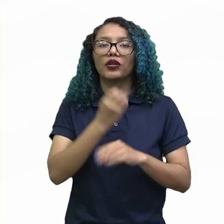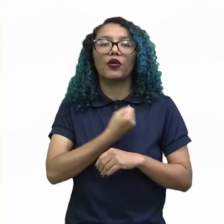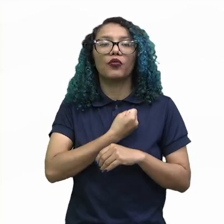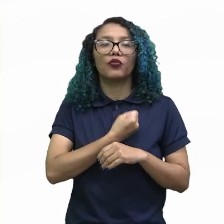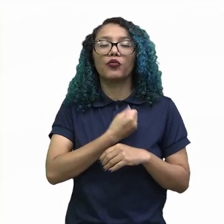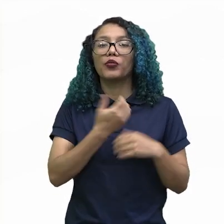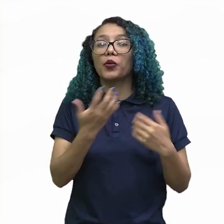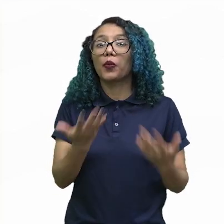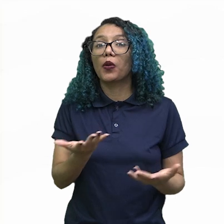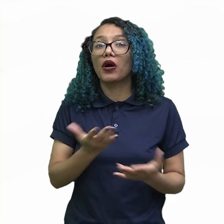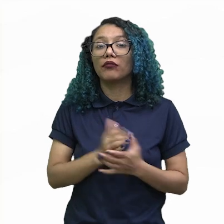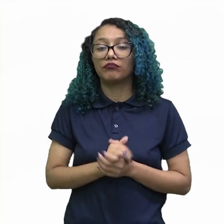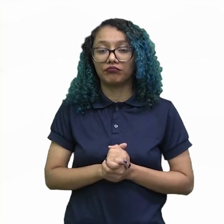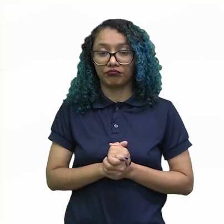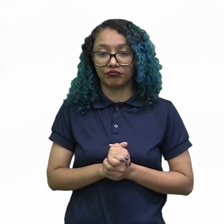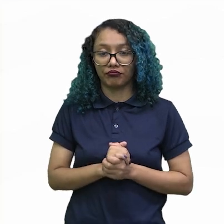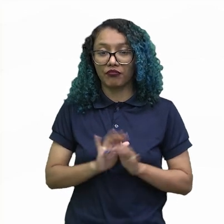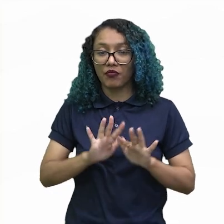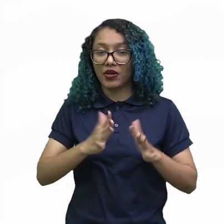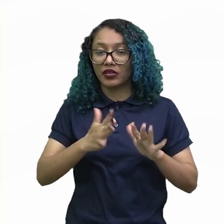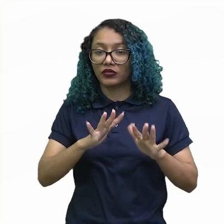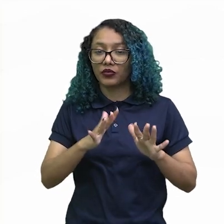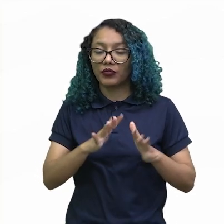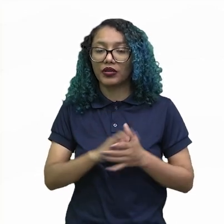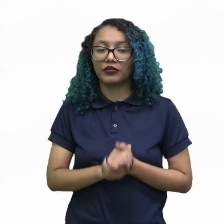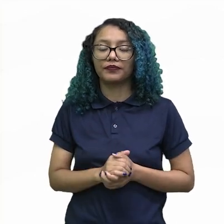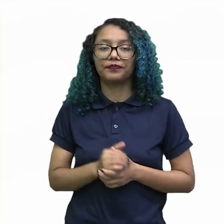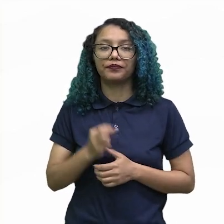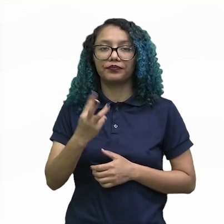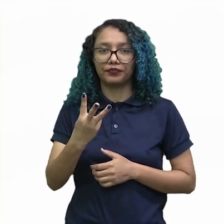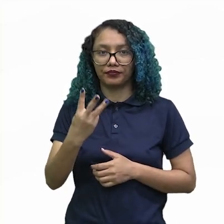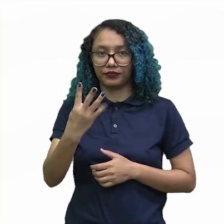um valor aproximado de